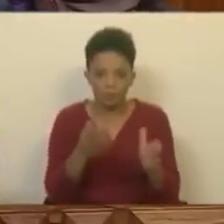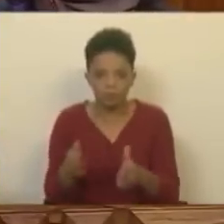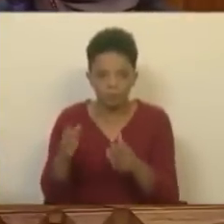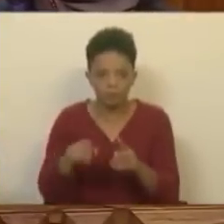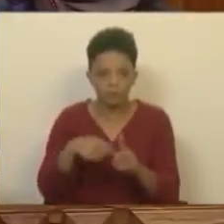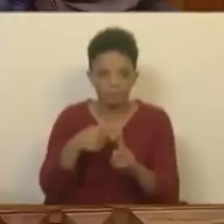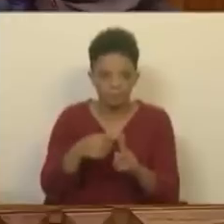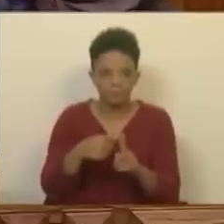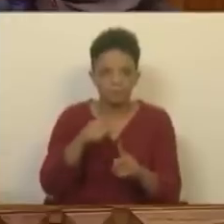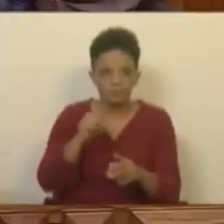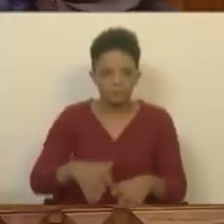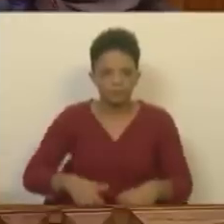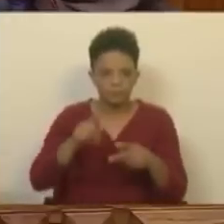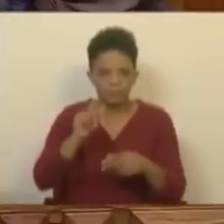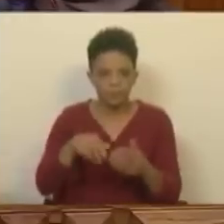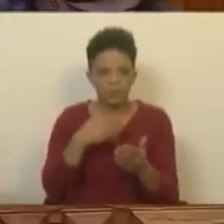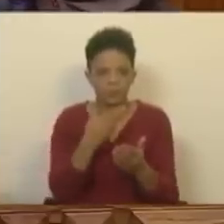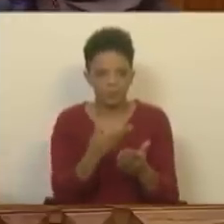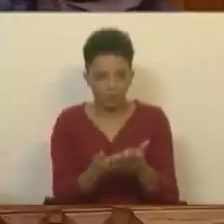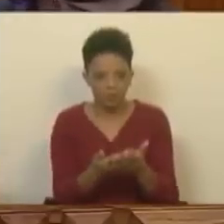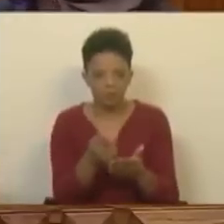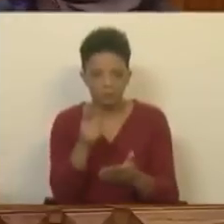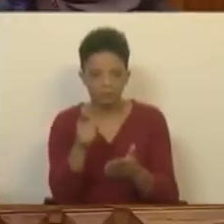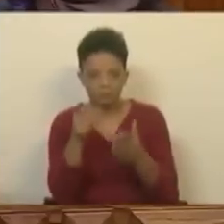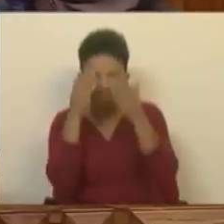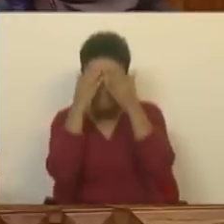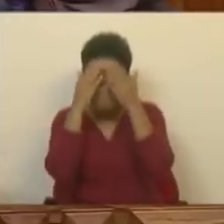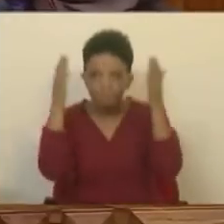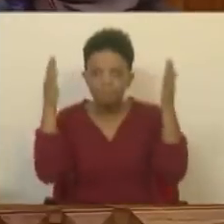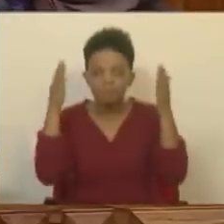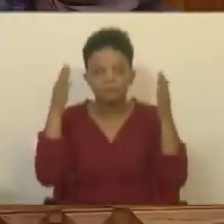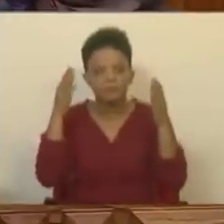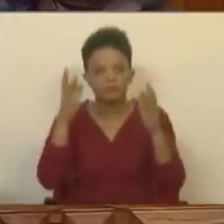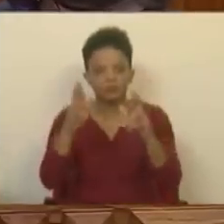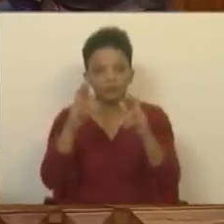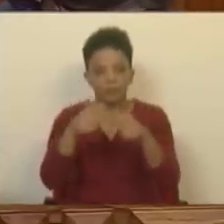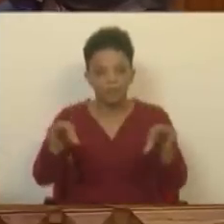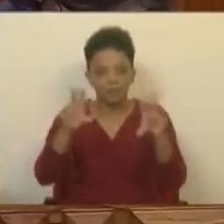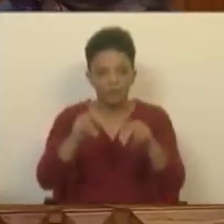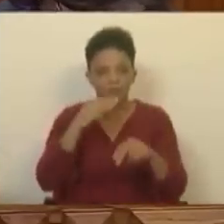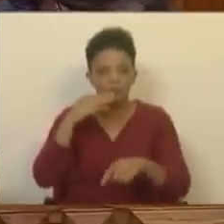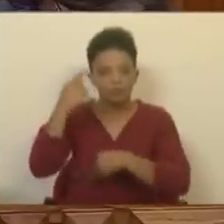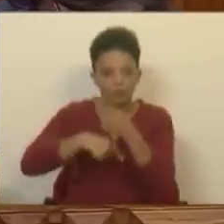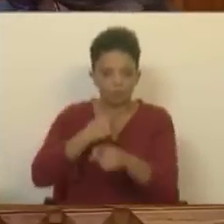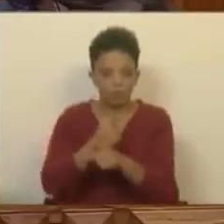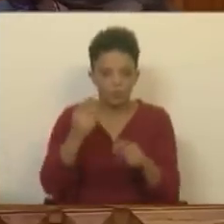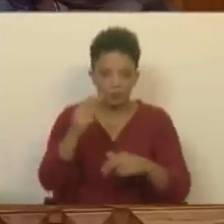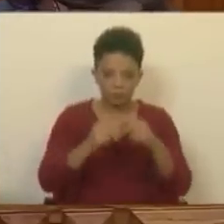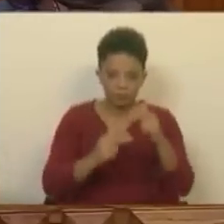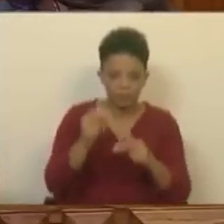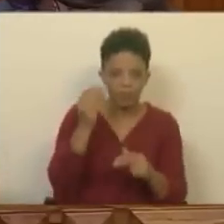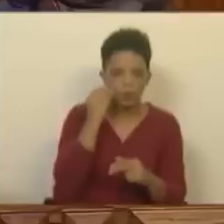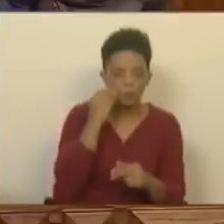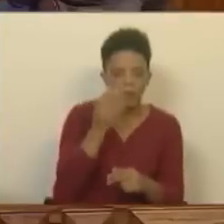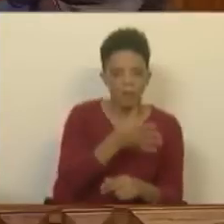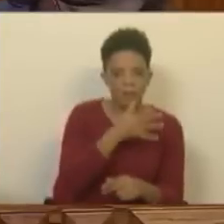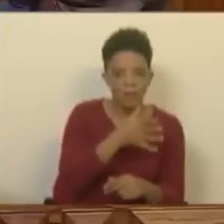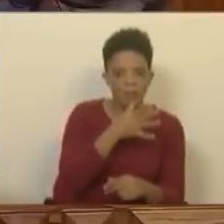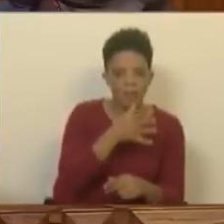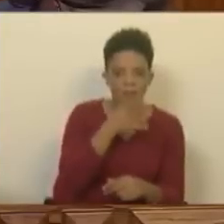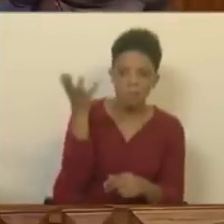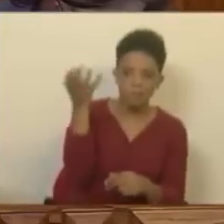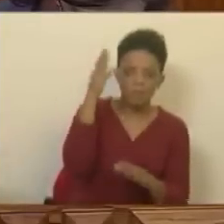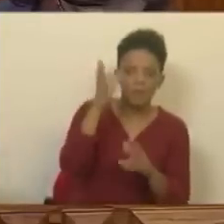e ser mais próxima e dar efetivamente esses horizontes de esperança às novas gerações não se constrói na retórica Liberal